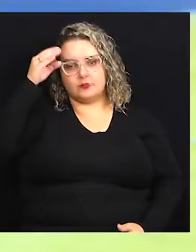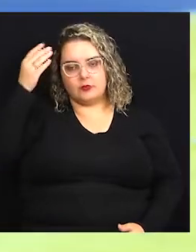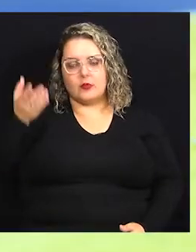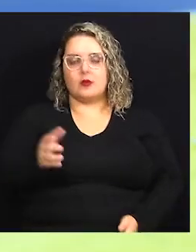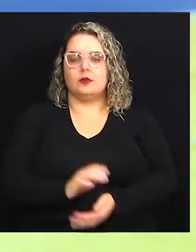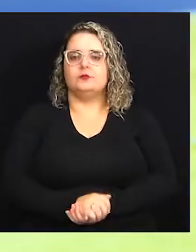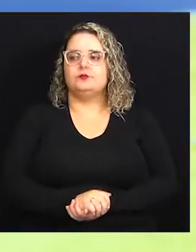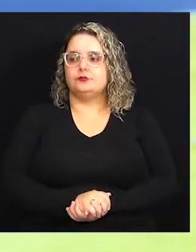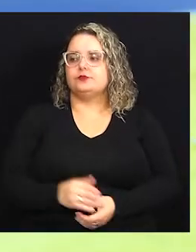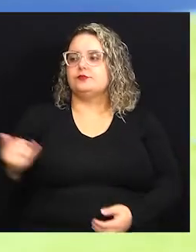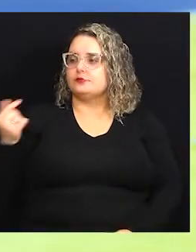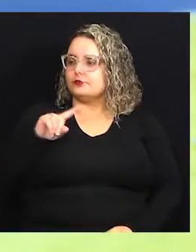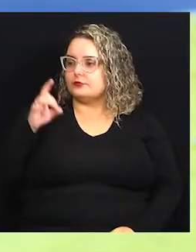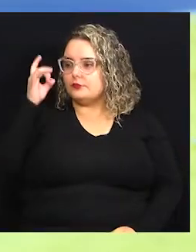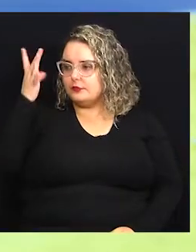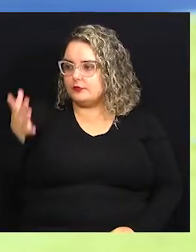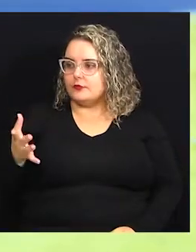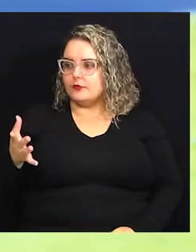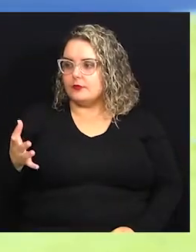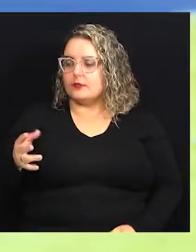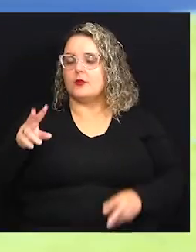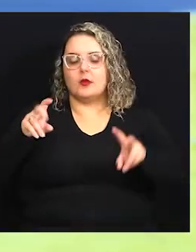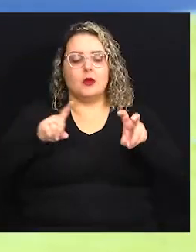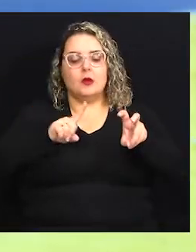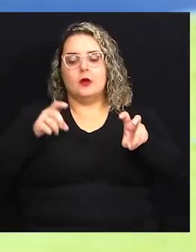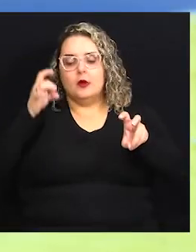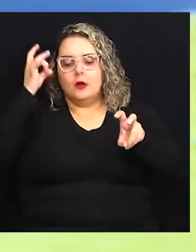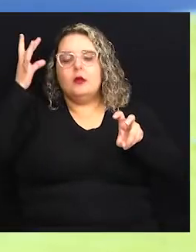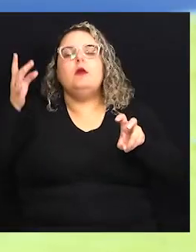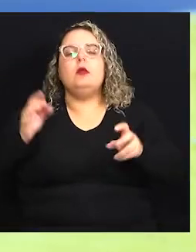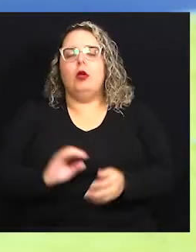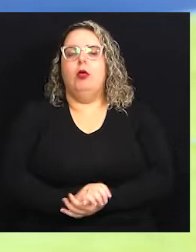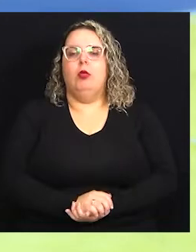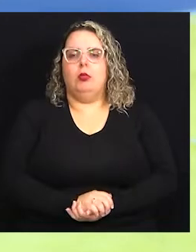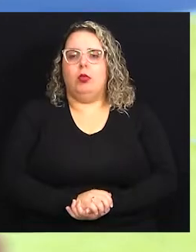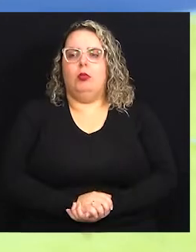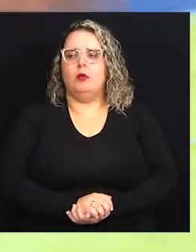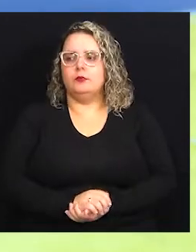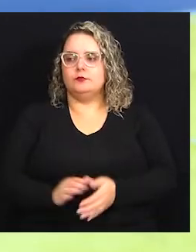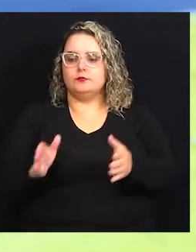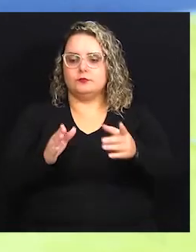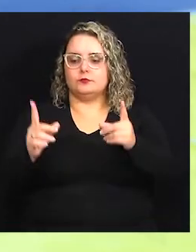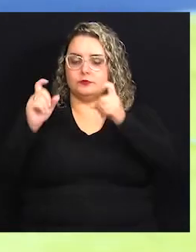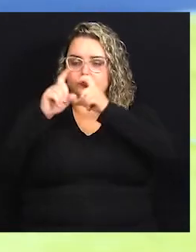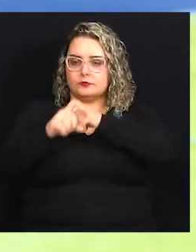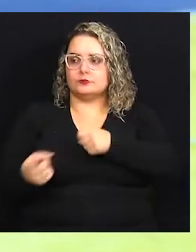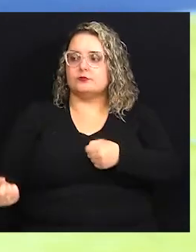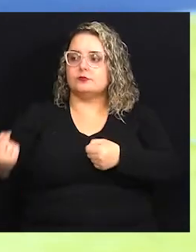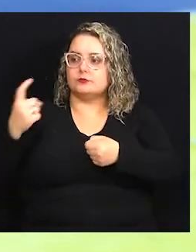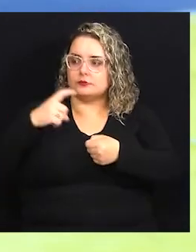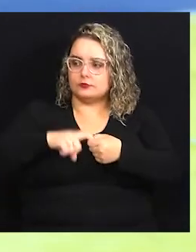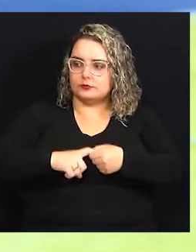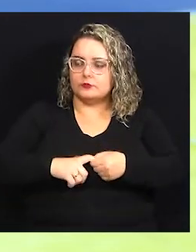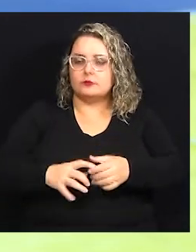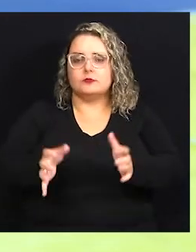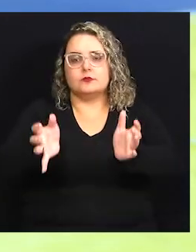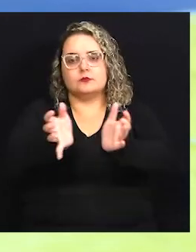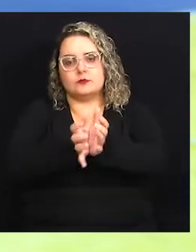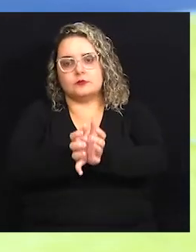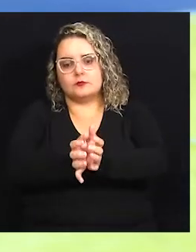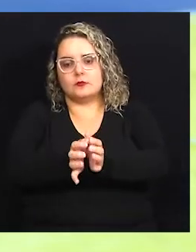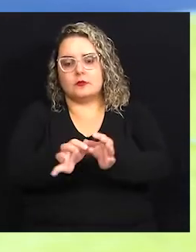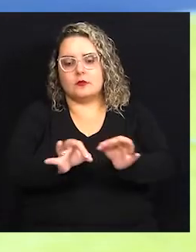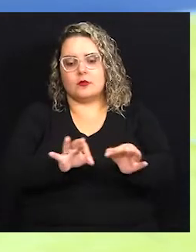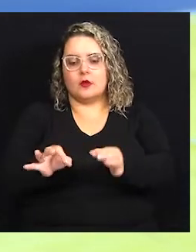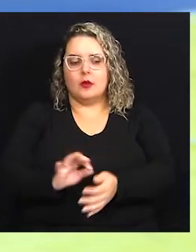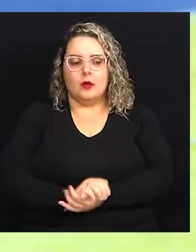Chicão, você falou que não é fácil, né? Sobre não ser fácil, então, sobre um período complicado, o seu retorno para a equipe, para